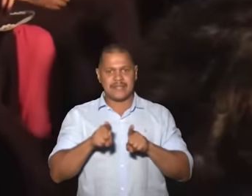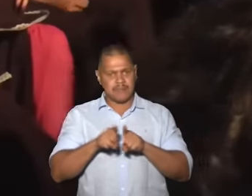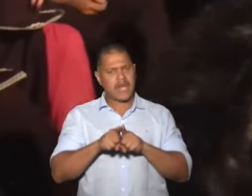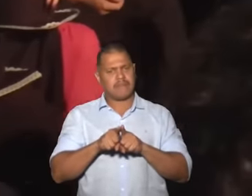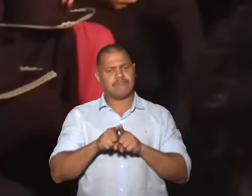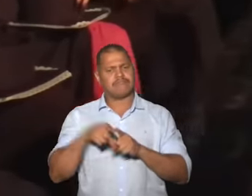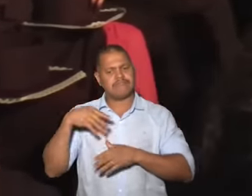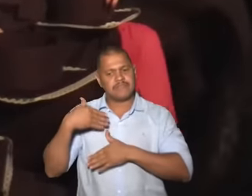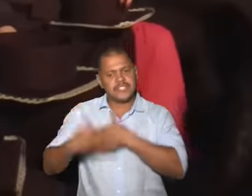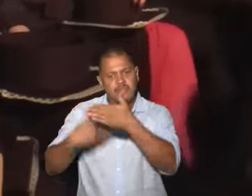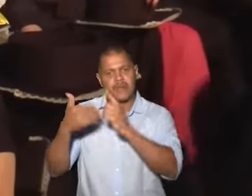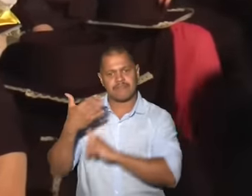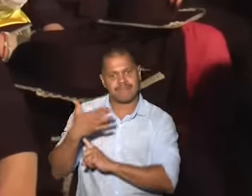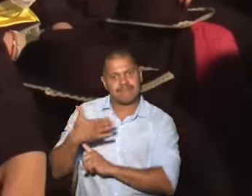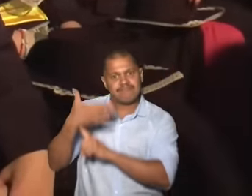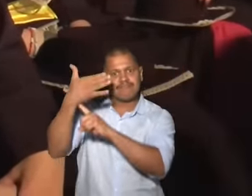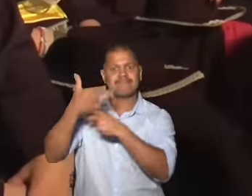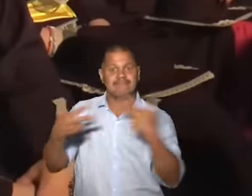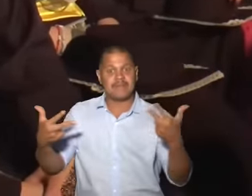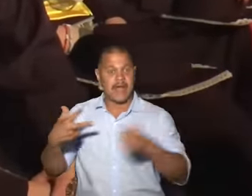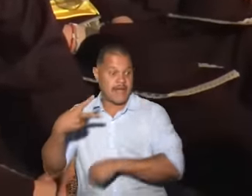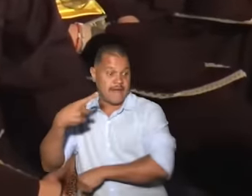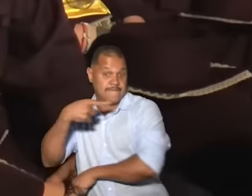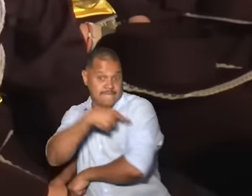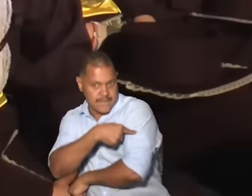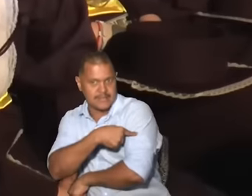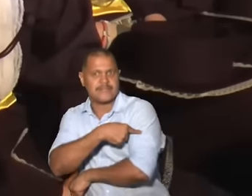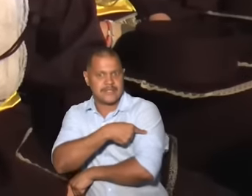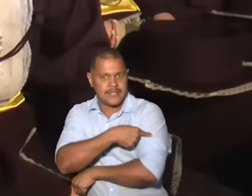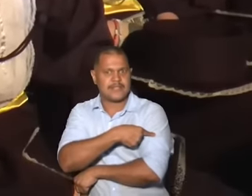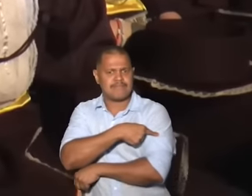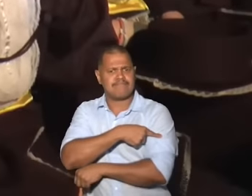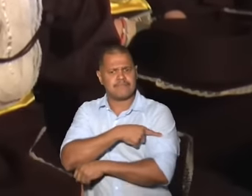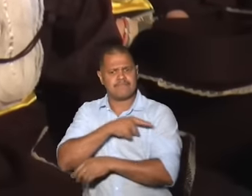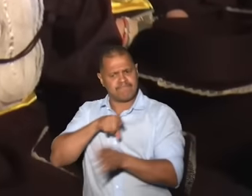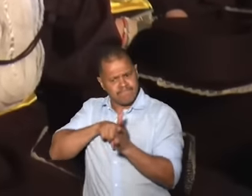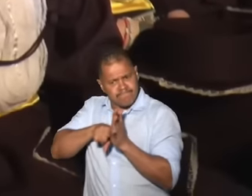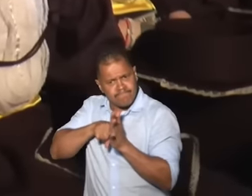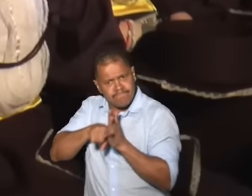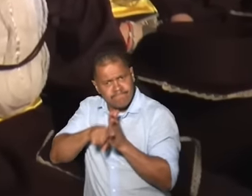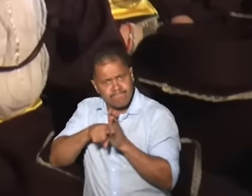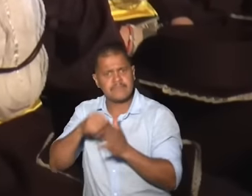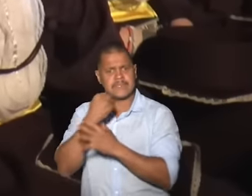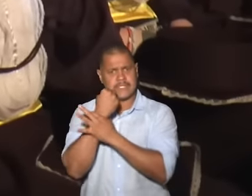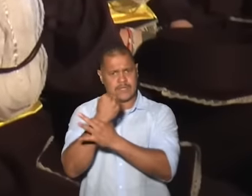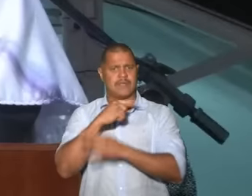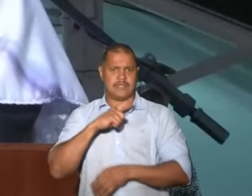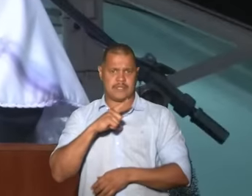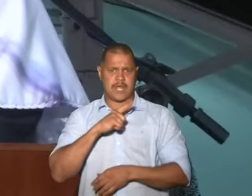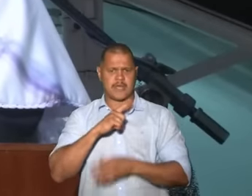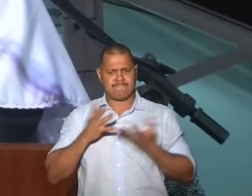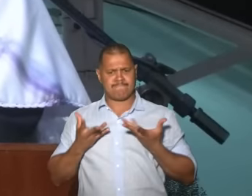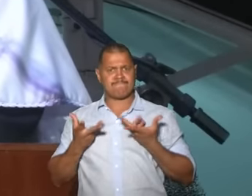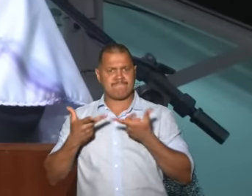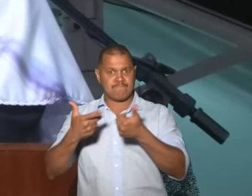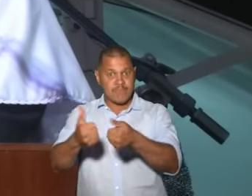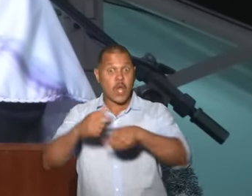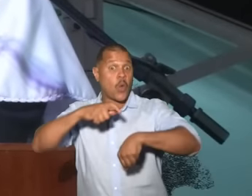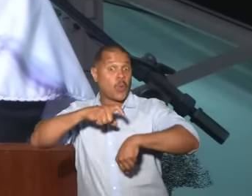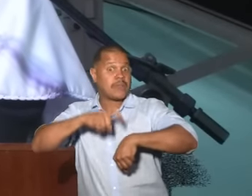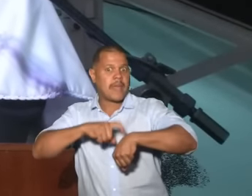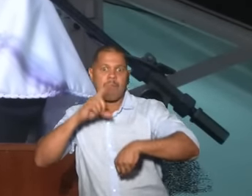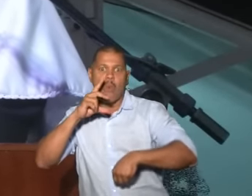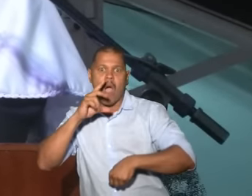técnico-científico permitiu que vacinas fossem disponibilizadas com segurança e eficácia em tempo recorde.